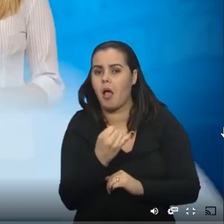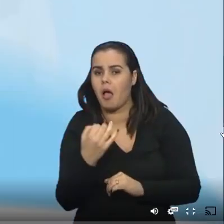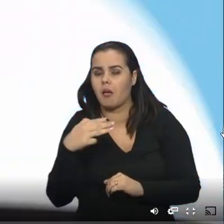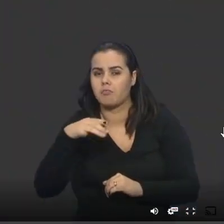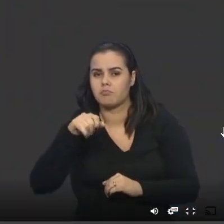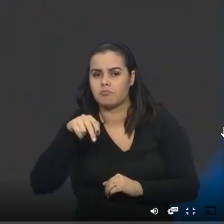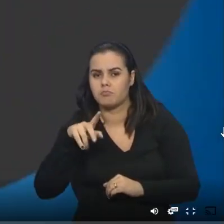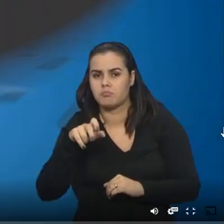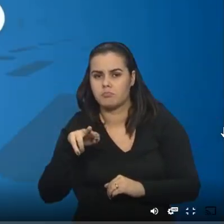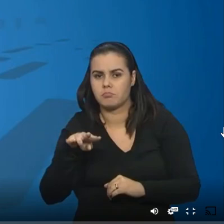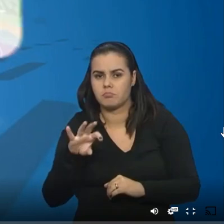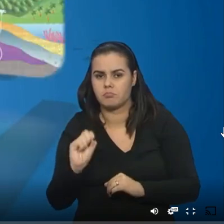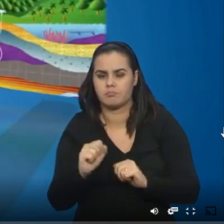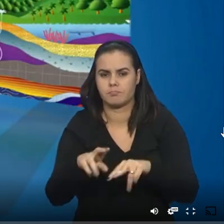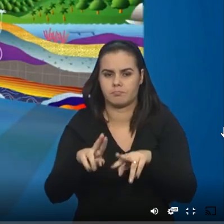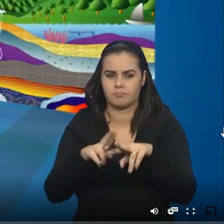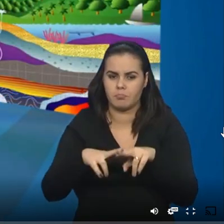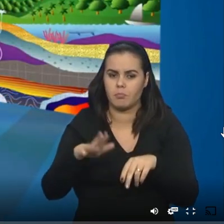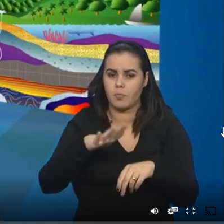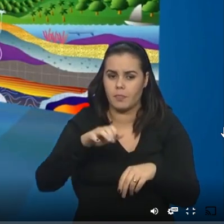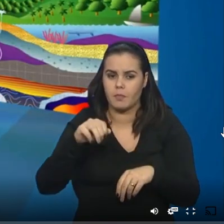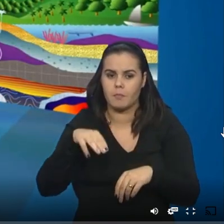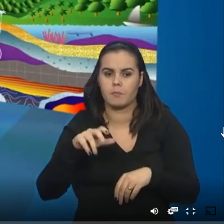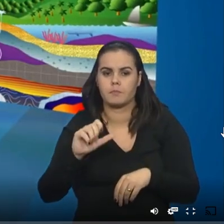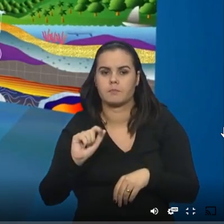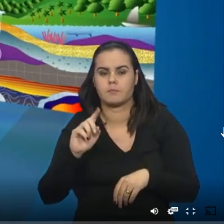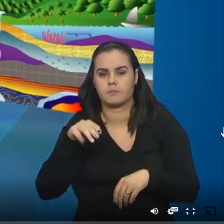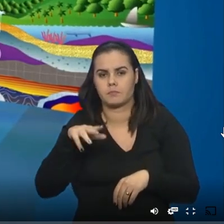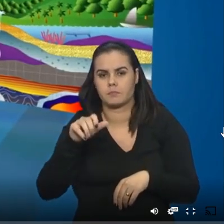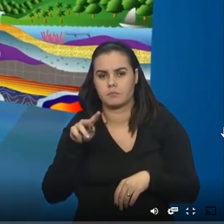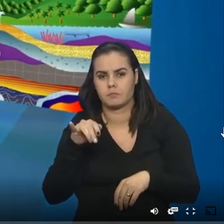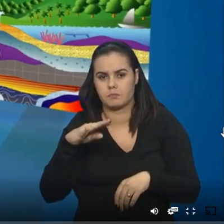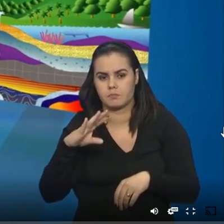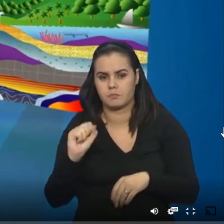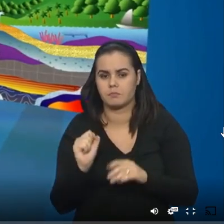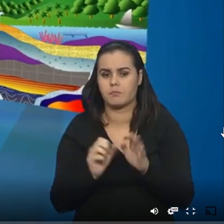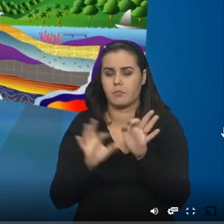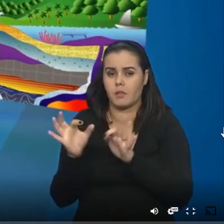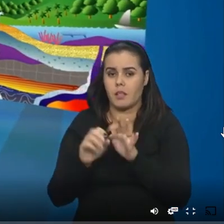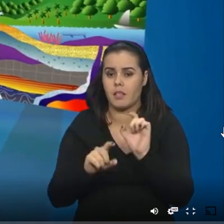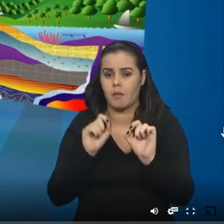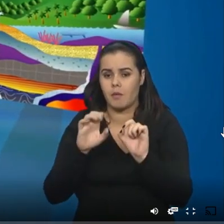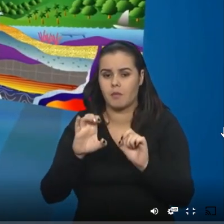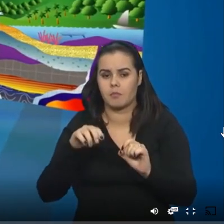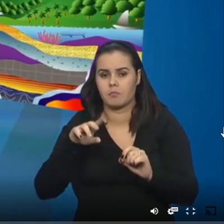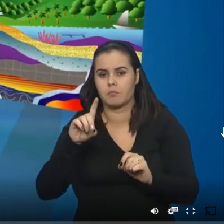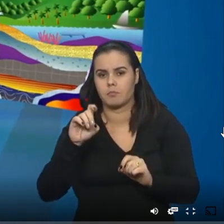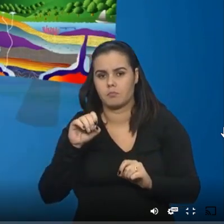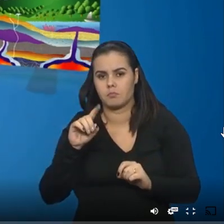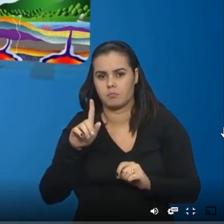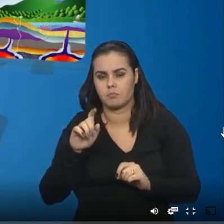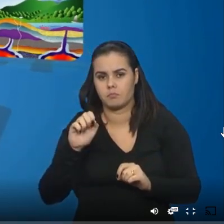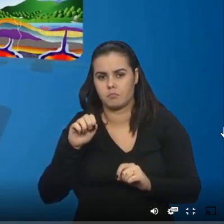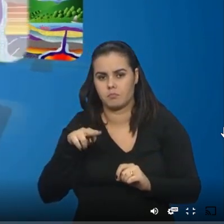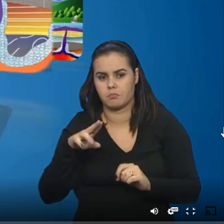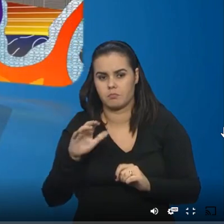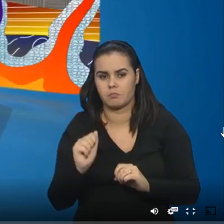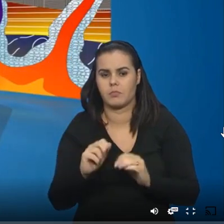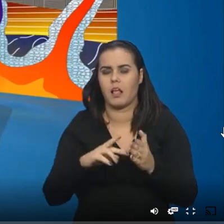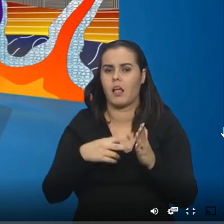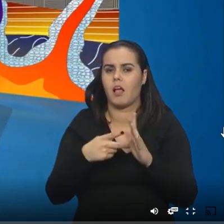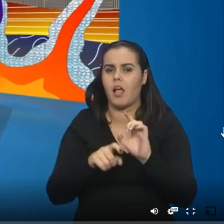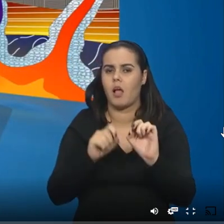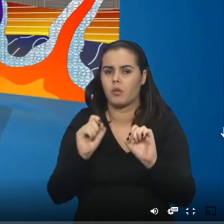determinados minérios. Nos ambientes magmáticos, por exemplo, essa formação é na maior parte das vezes endógena. Isso quer dizer